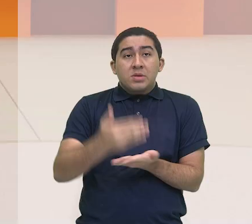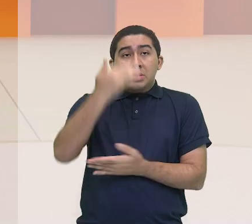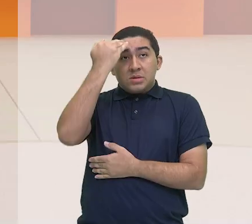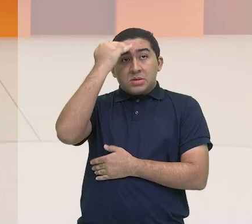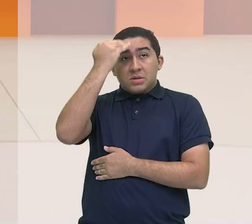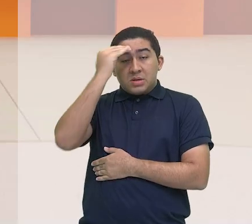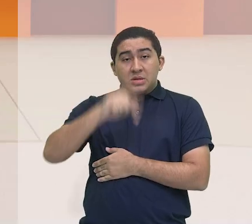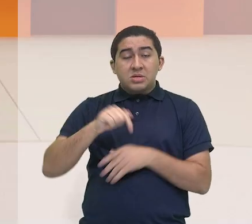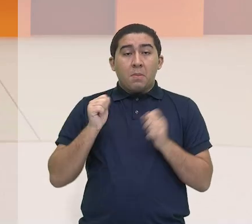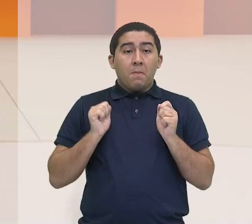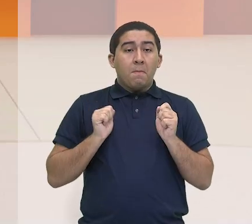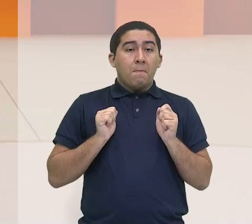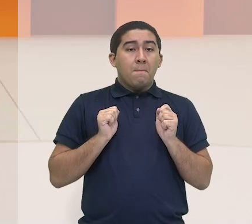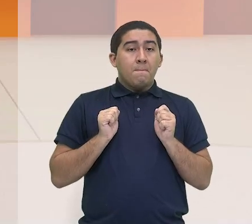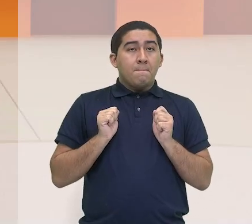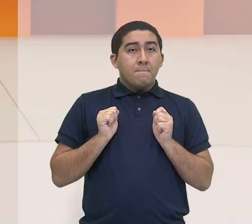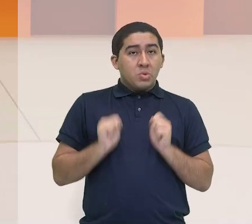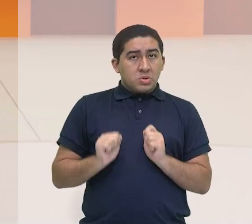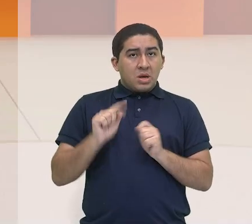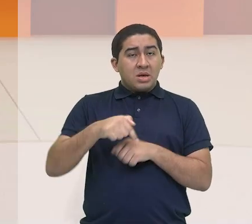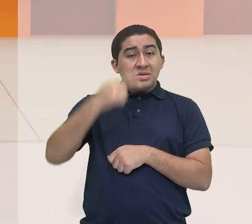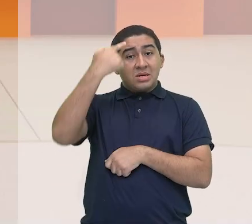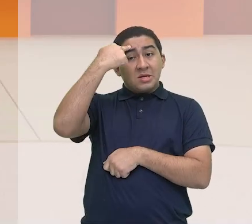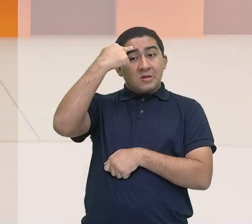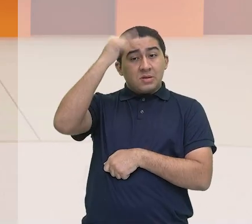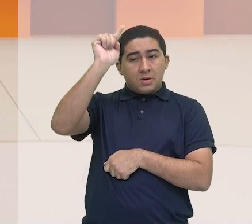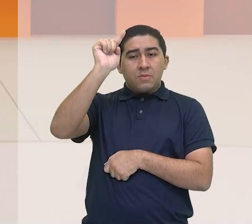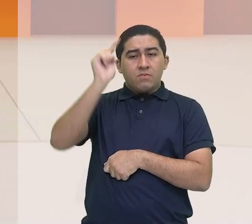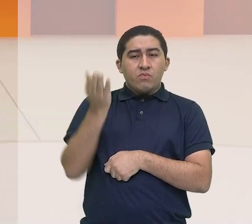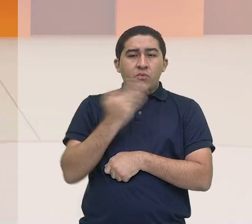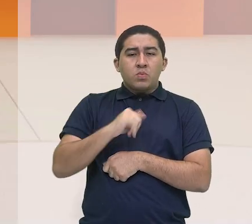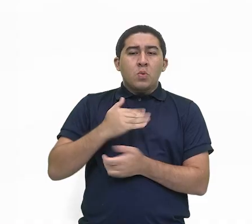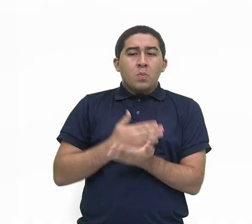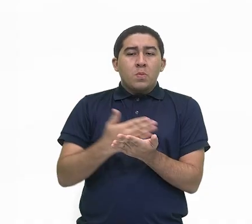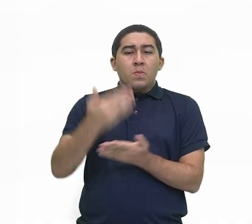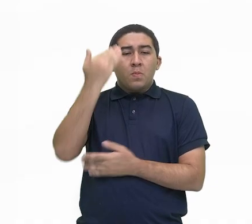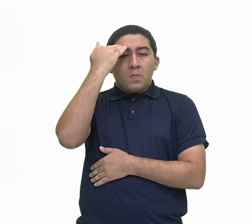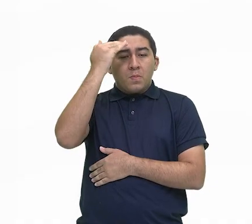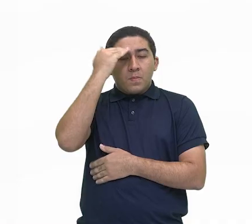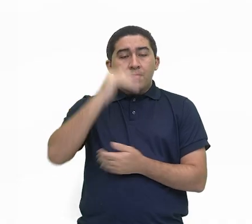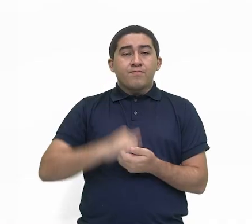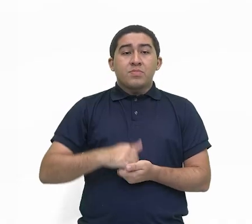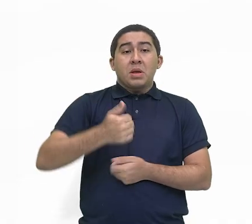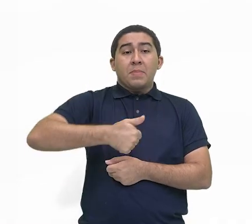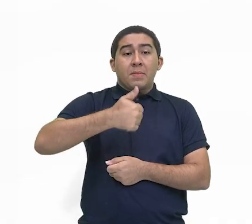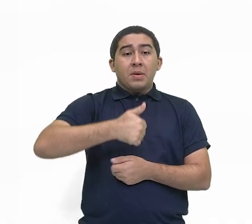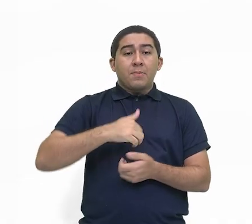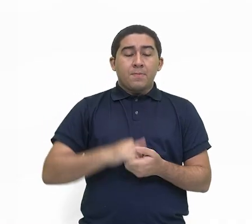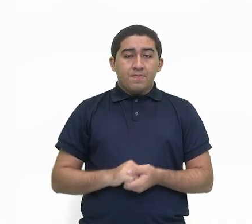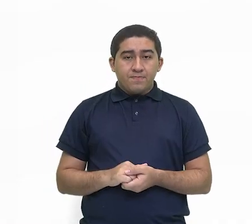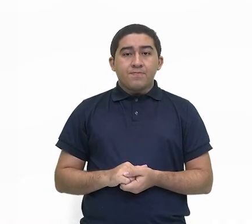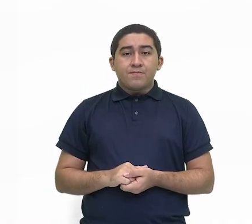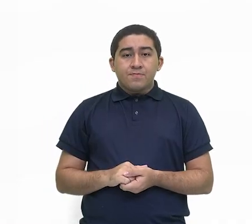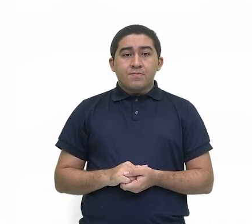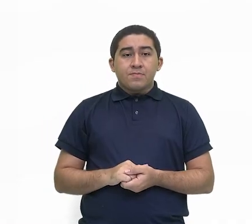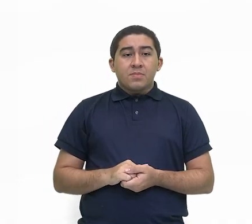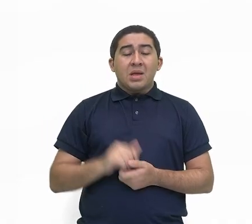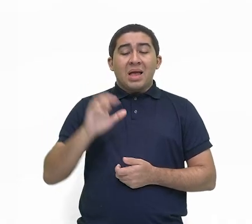entendendo essa ideia. Vamos começar entendendo esses conceitos. Primeiro, olha só, a ideia